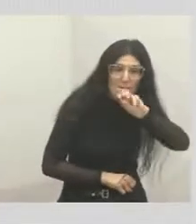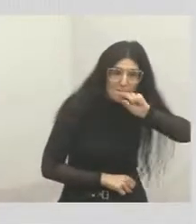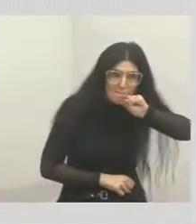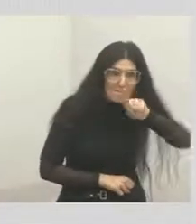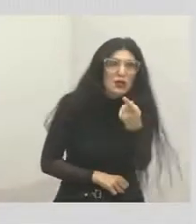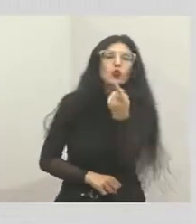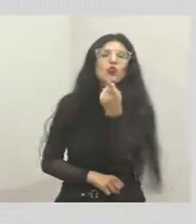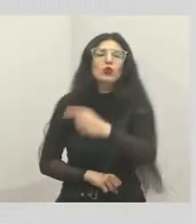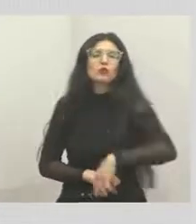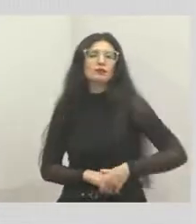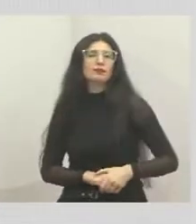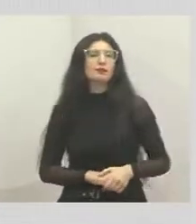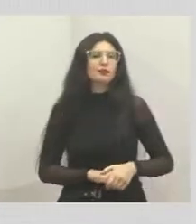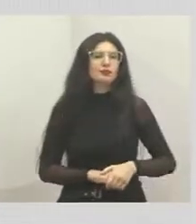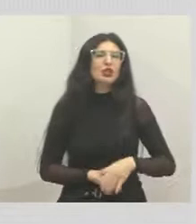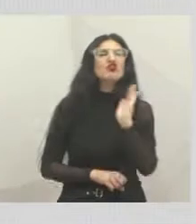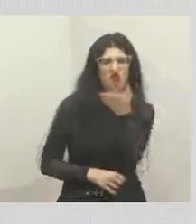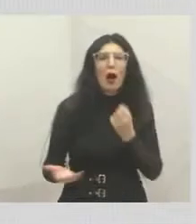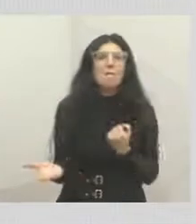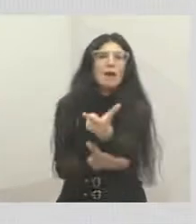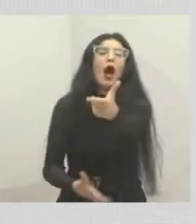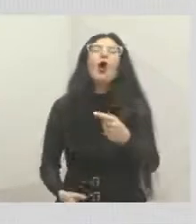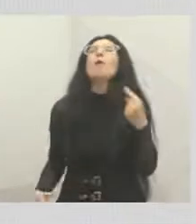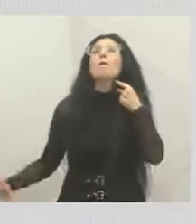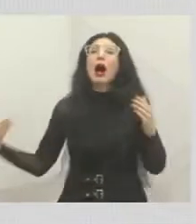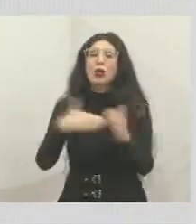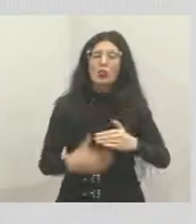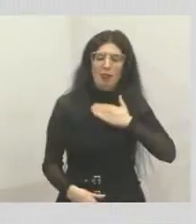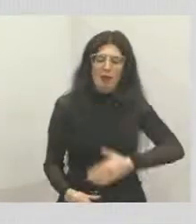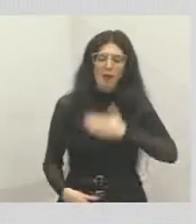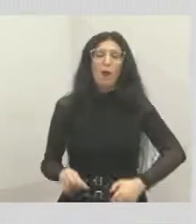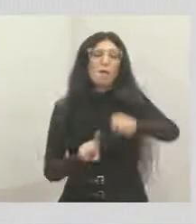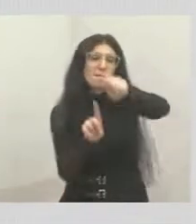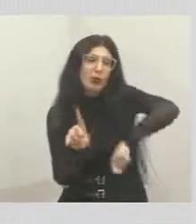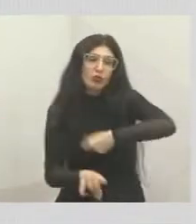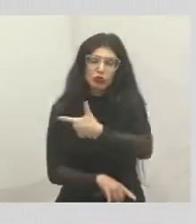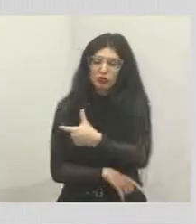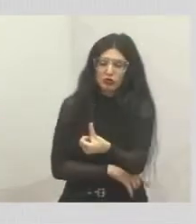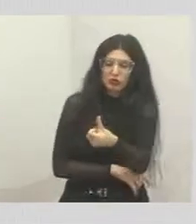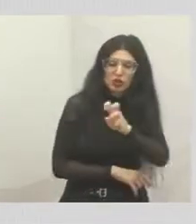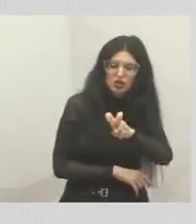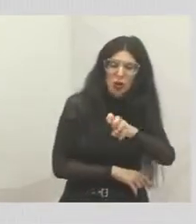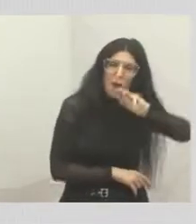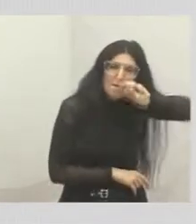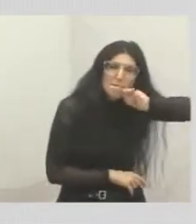491.296.000 e liquidada até o segundo quadrimestre